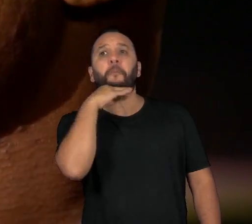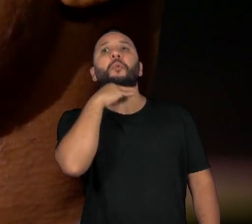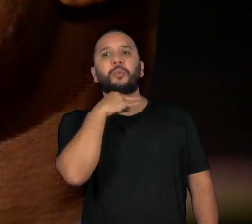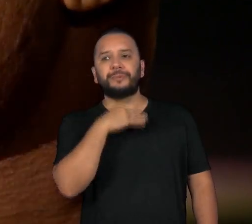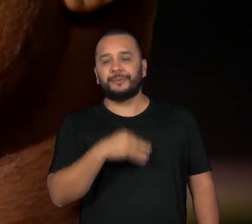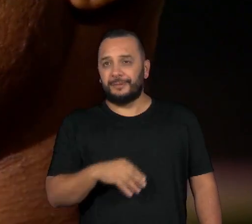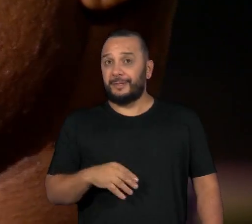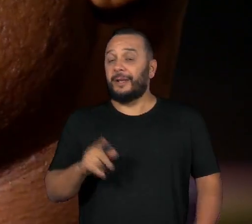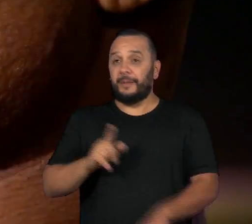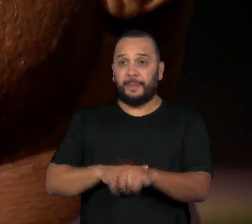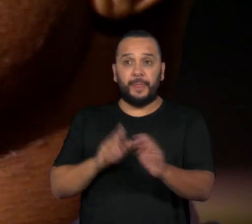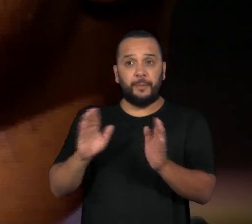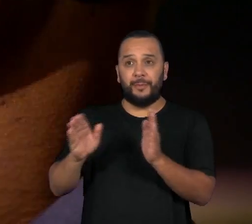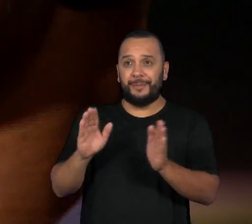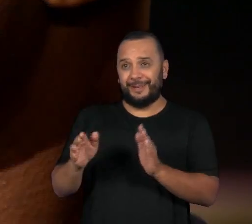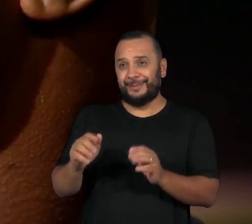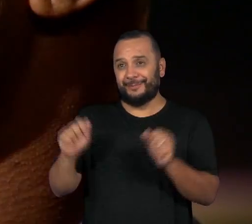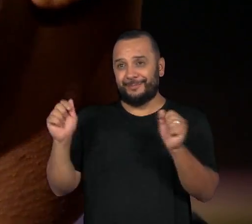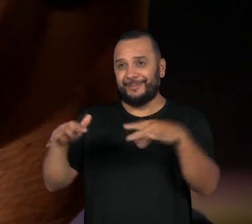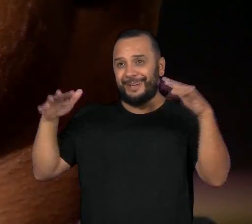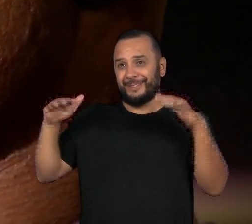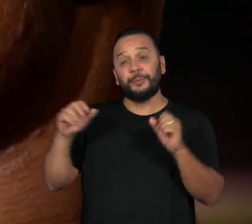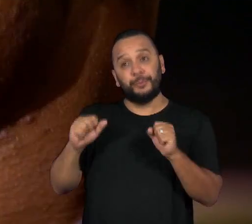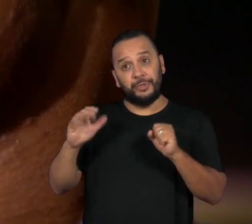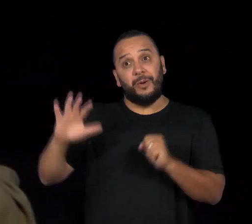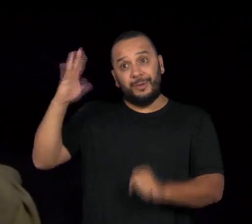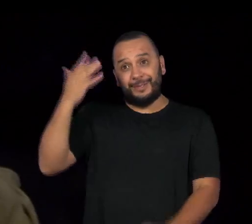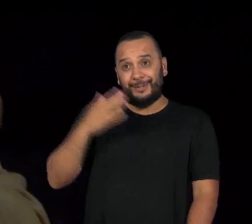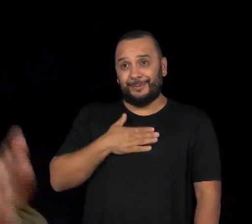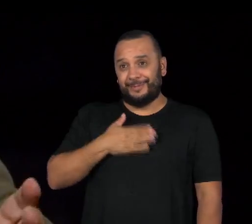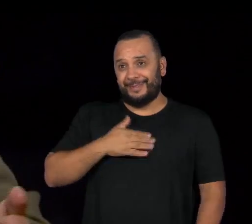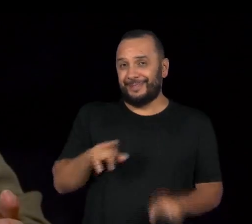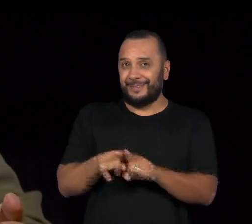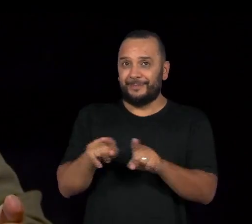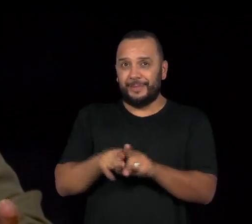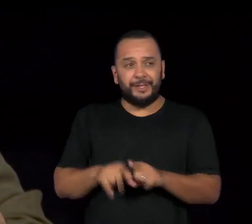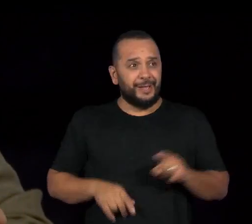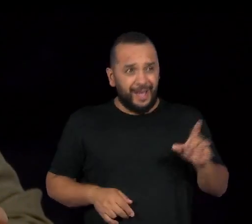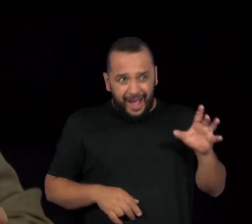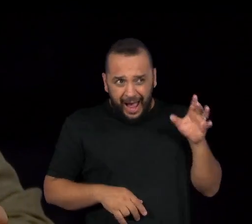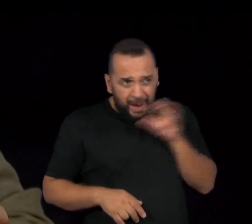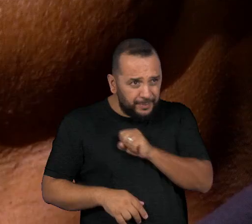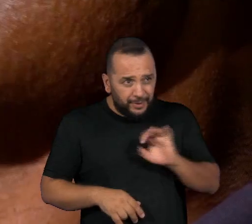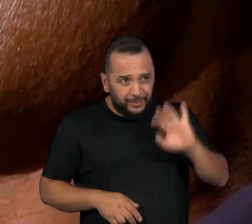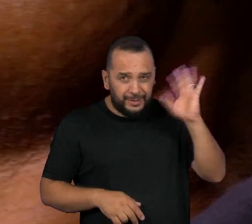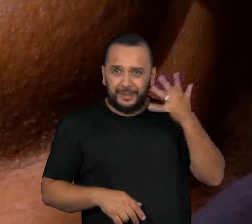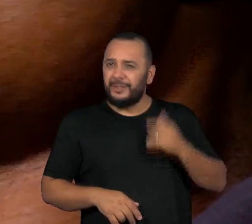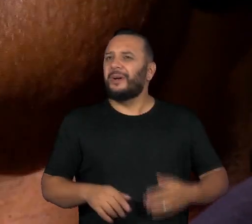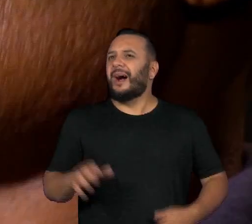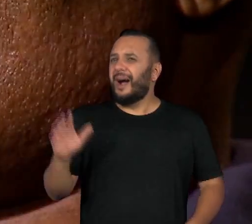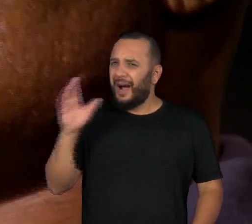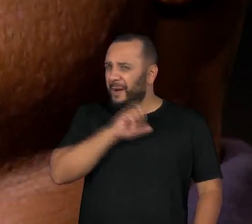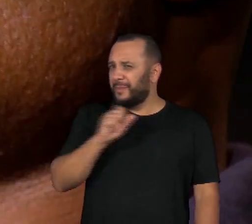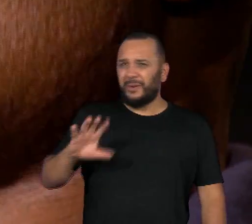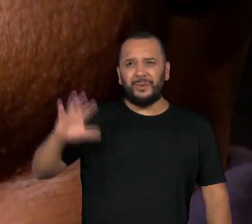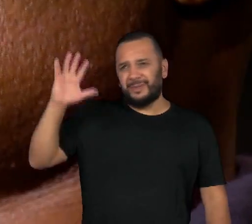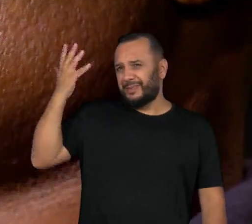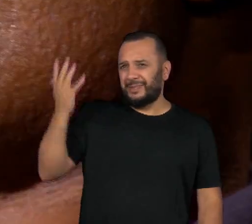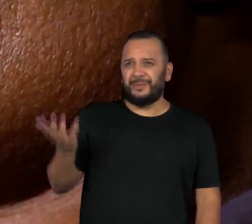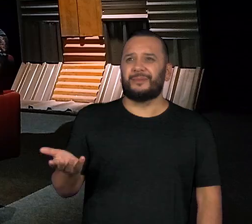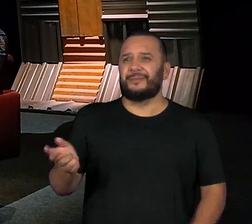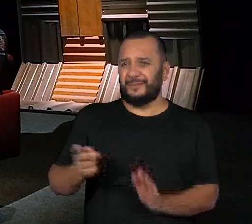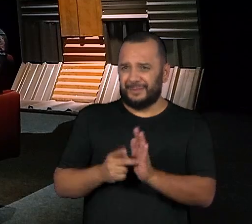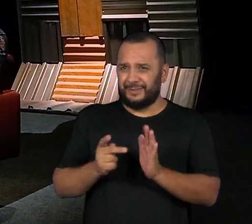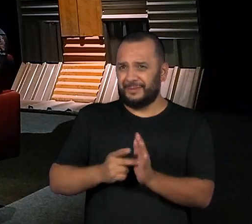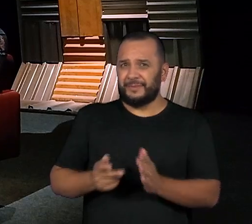foi um momento mágico, né? Poderia ter acontecido comigo também. Claro. É muito rápido, né? É muito rápido, tudo acontece muito rápido,